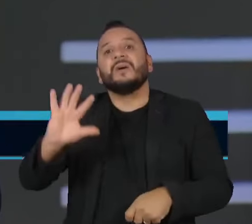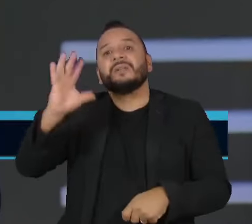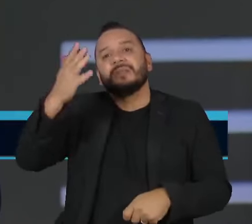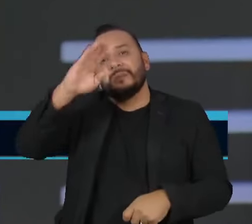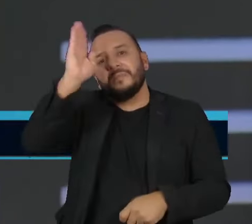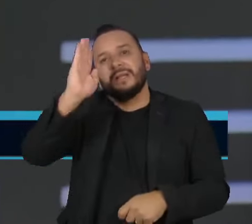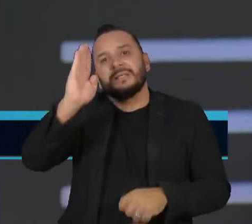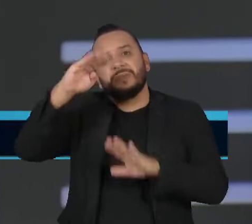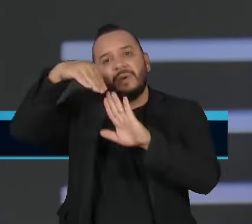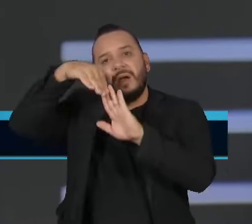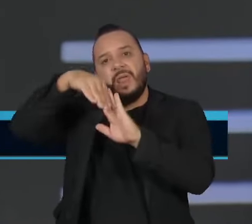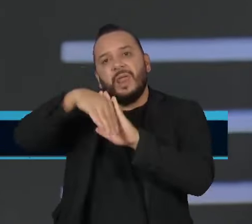nada bem no campo econômico k